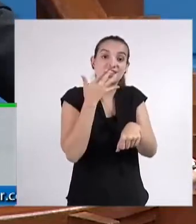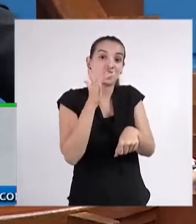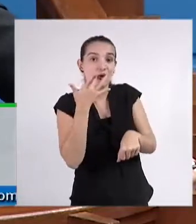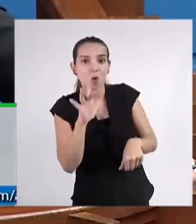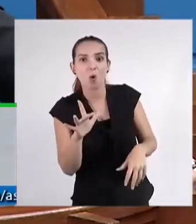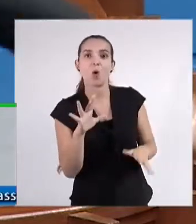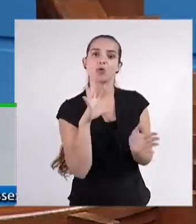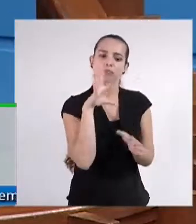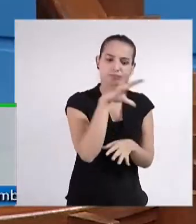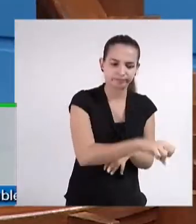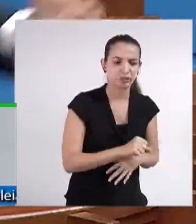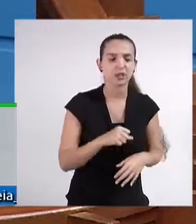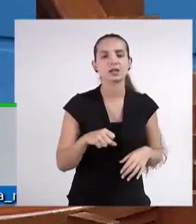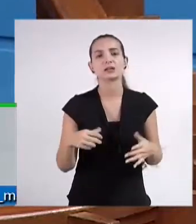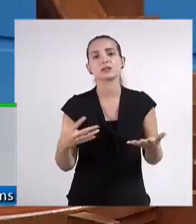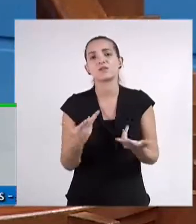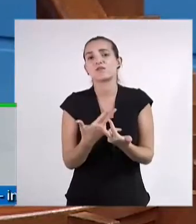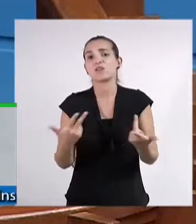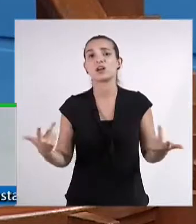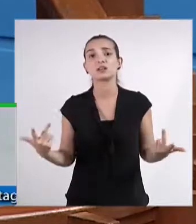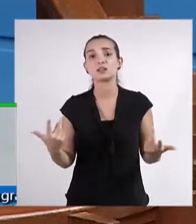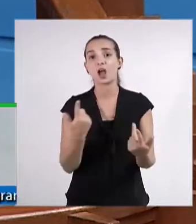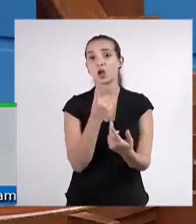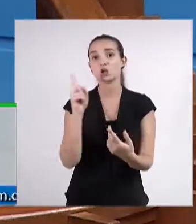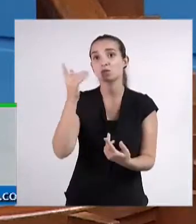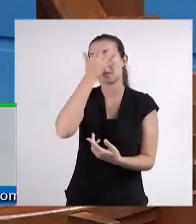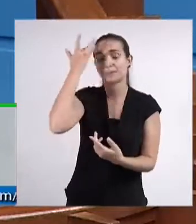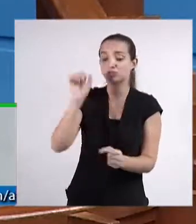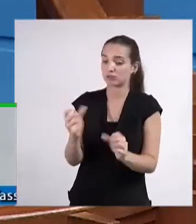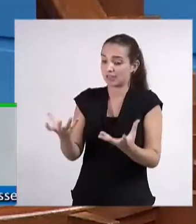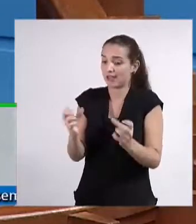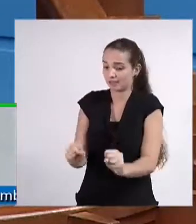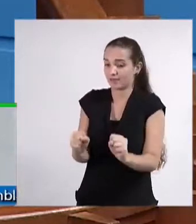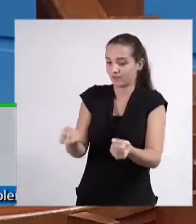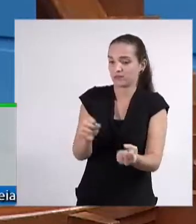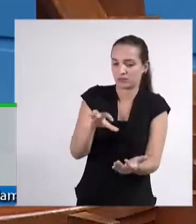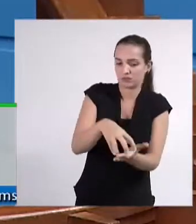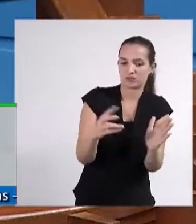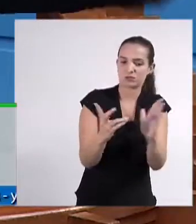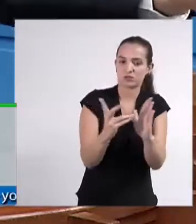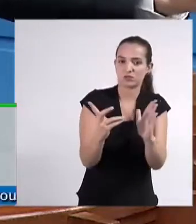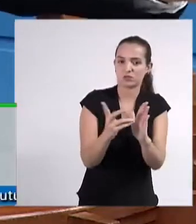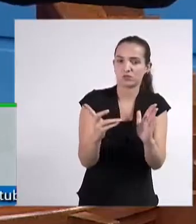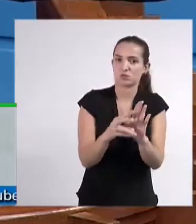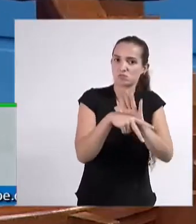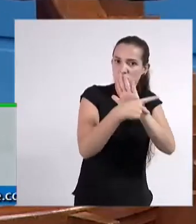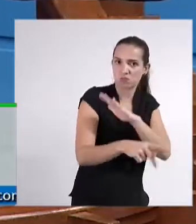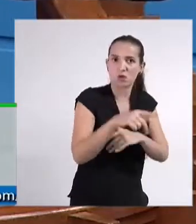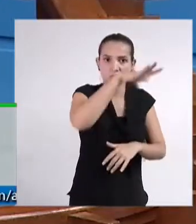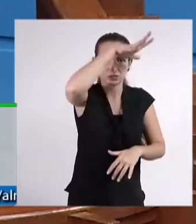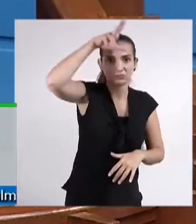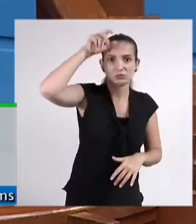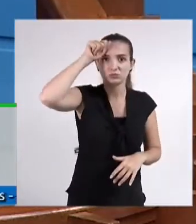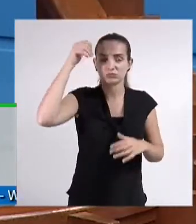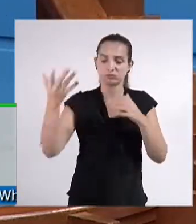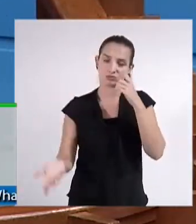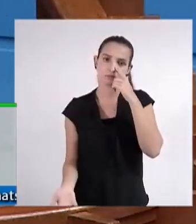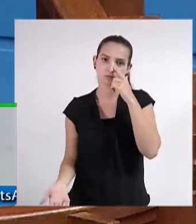expropriar as terras indígenas. Se alguém levanta a voz para defender aqueles povos nativos,